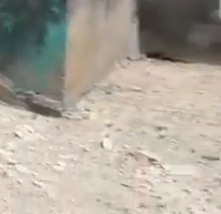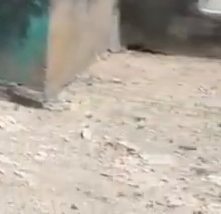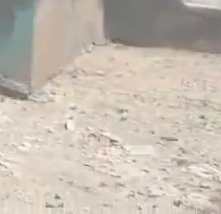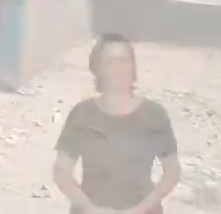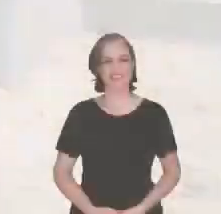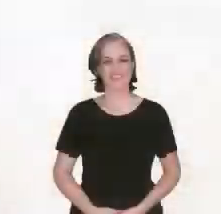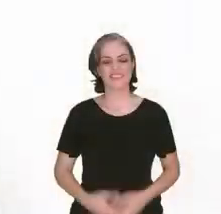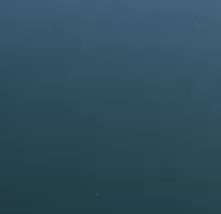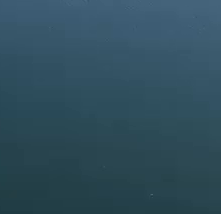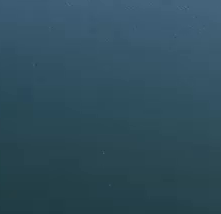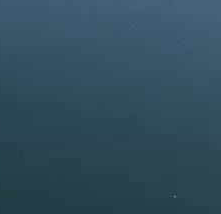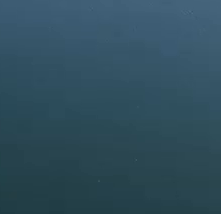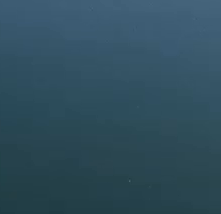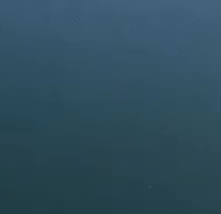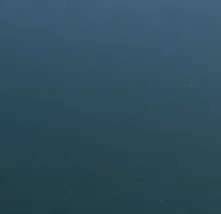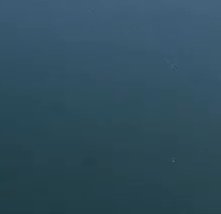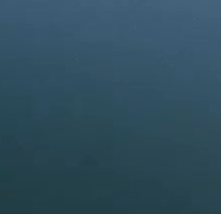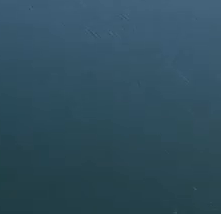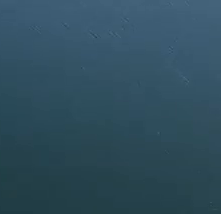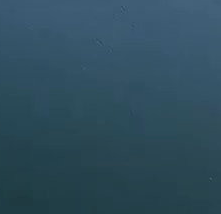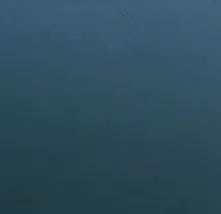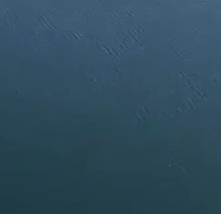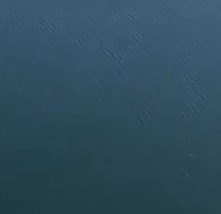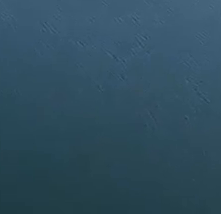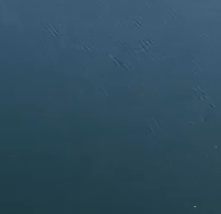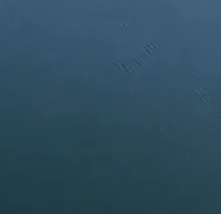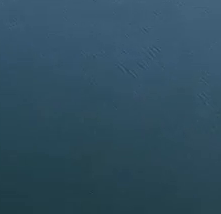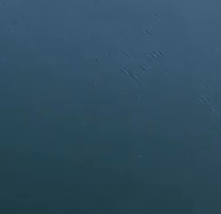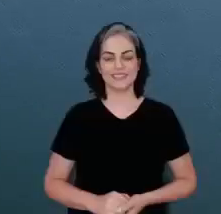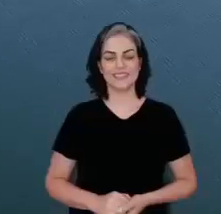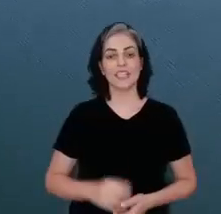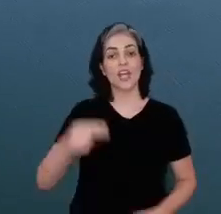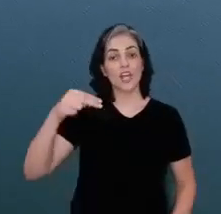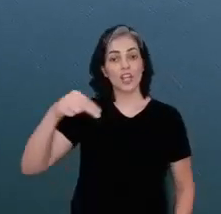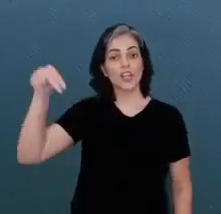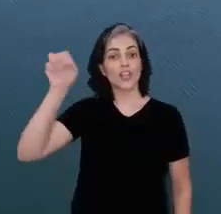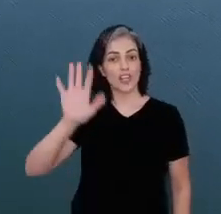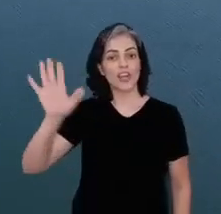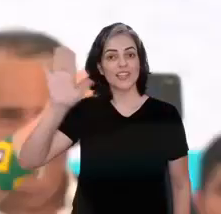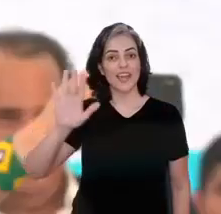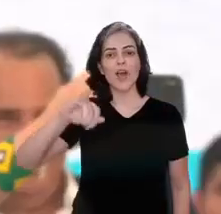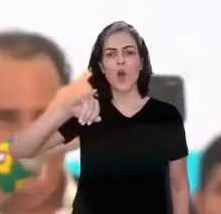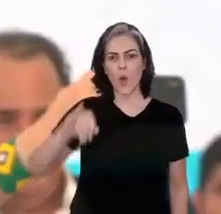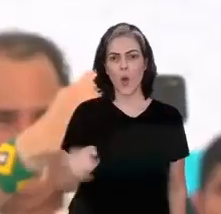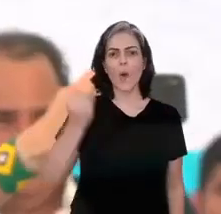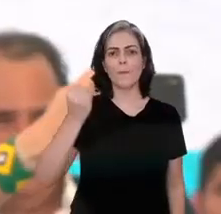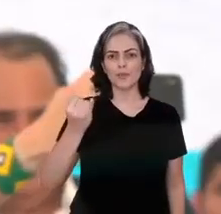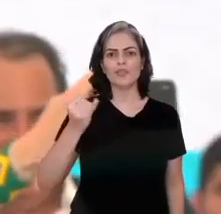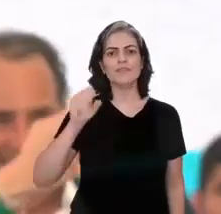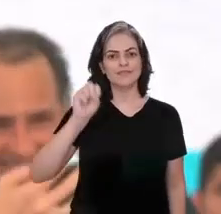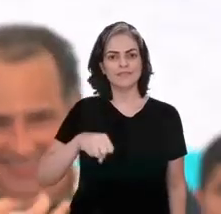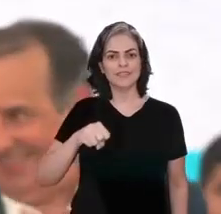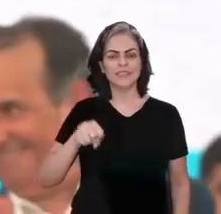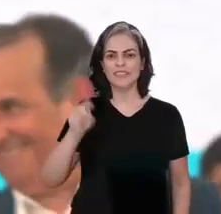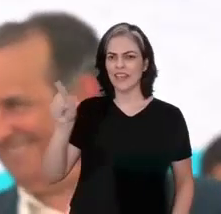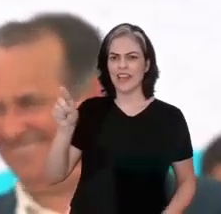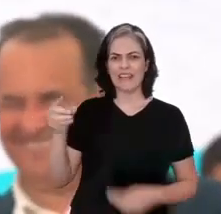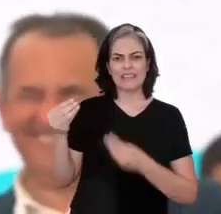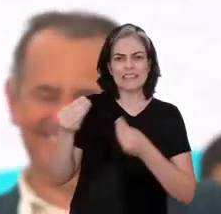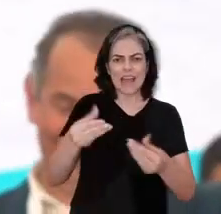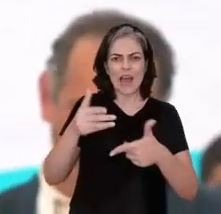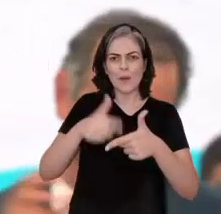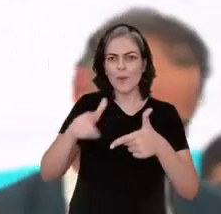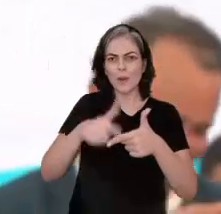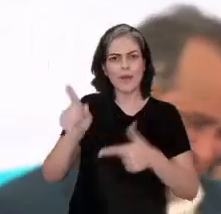E aí Oi boa tarde tem vez que o Nordeste não é problema